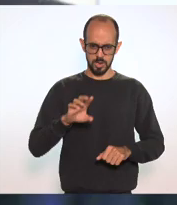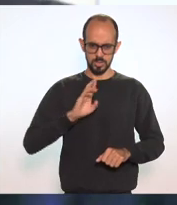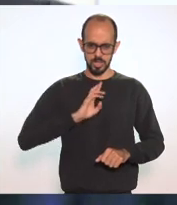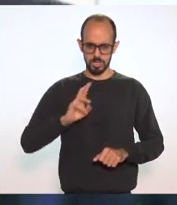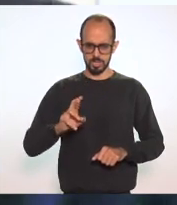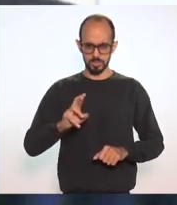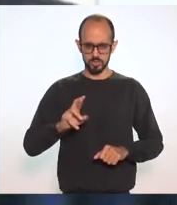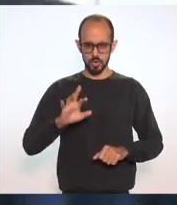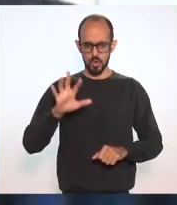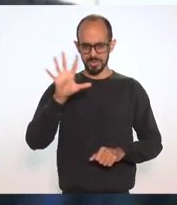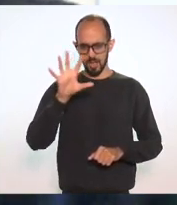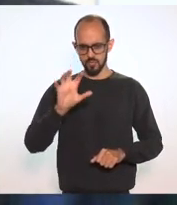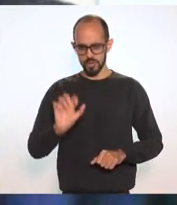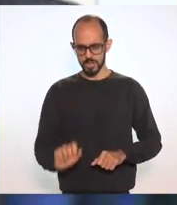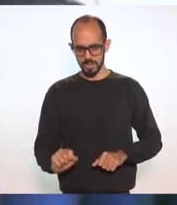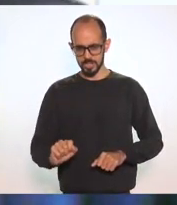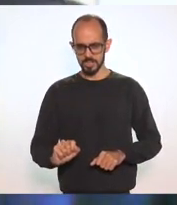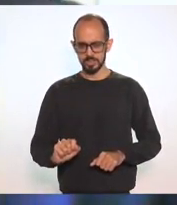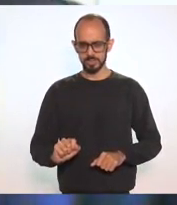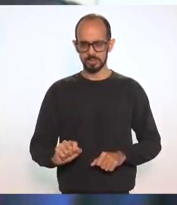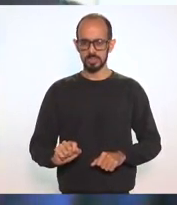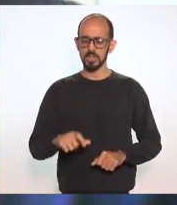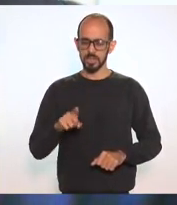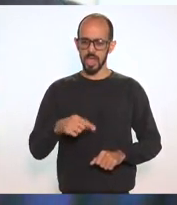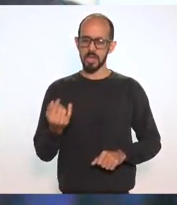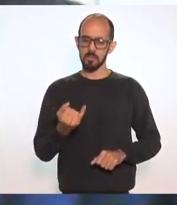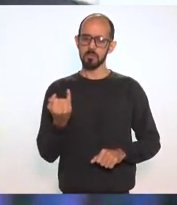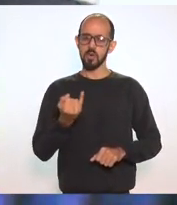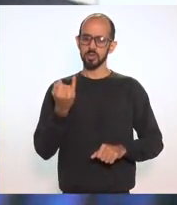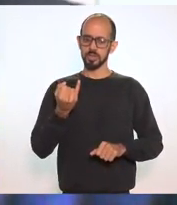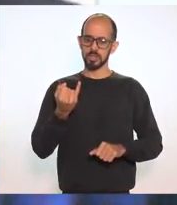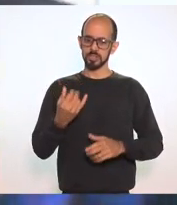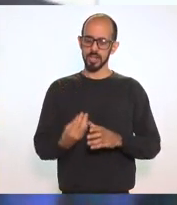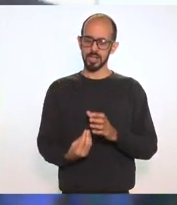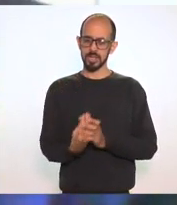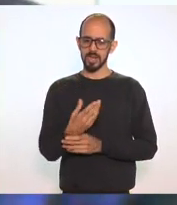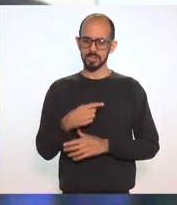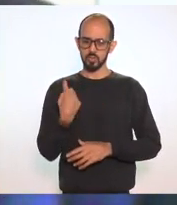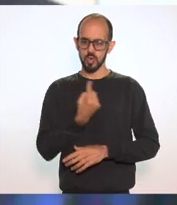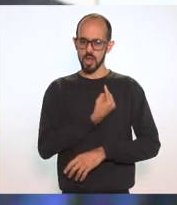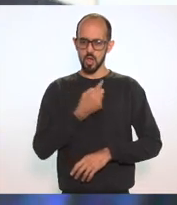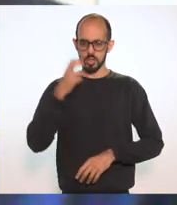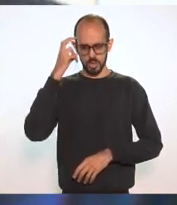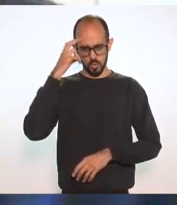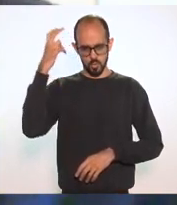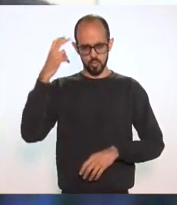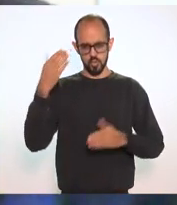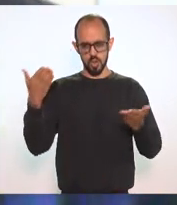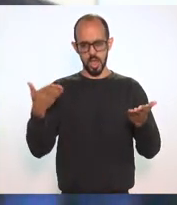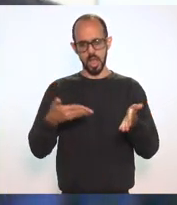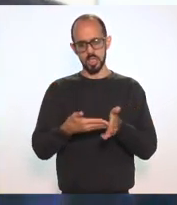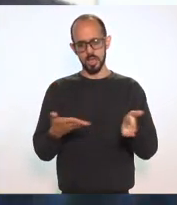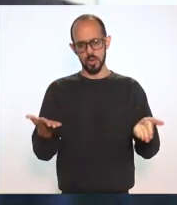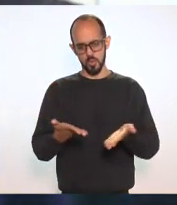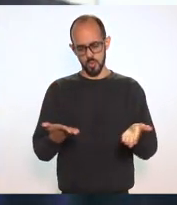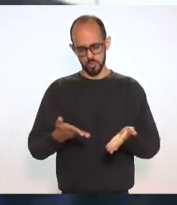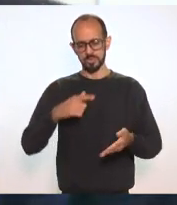matriz africana são tão importantes na nossa formação cultural e são tão discriminadas ainda hoje.